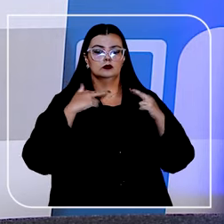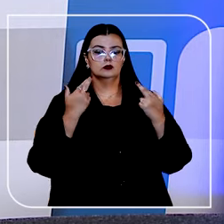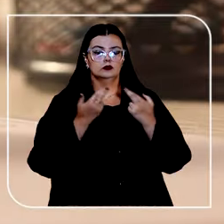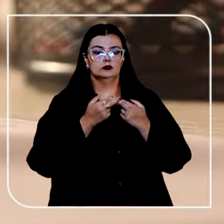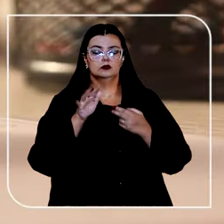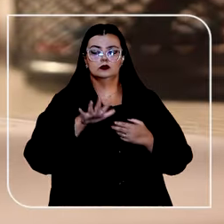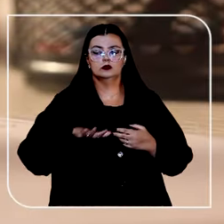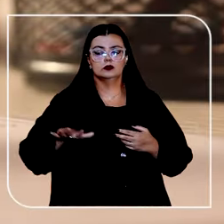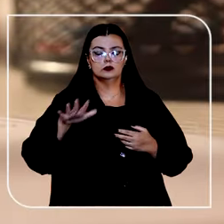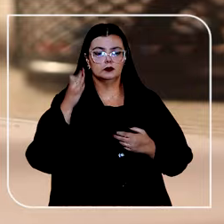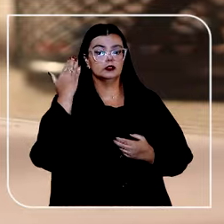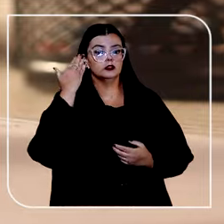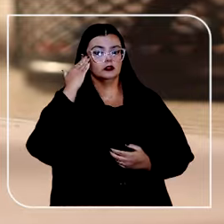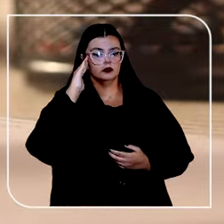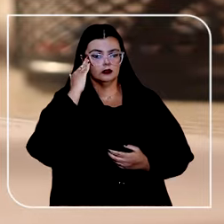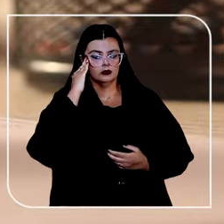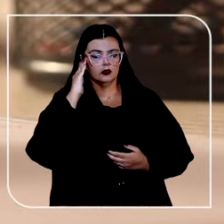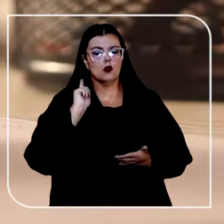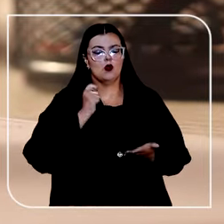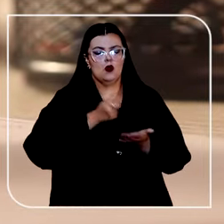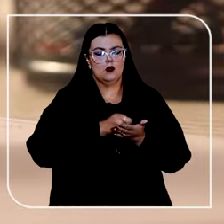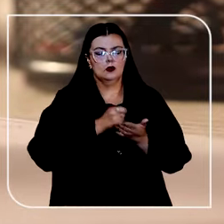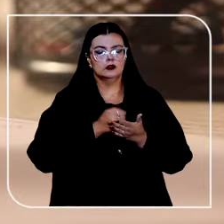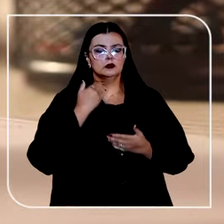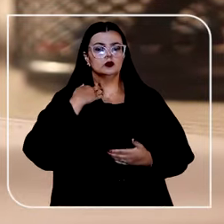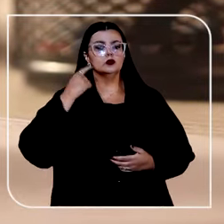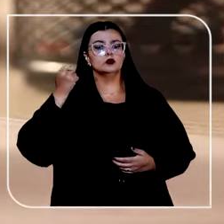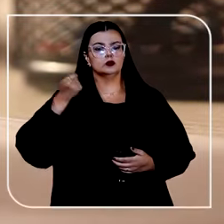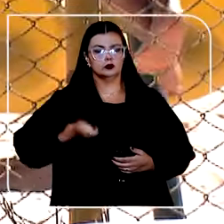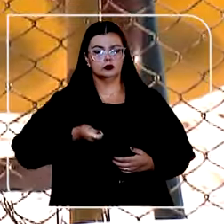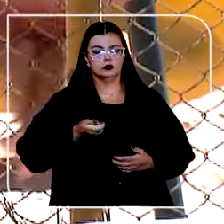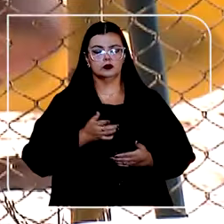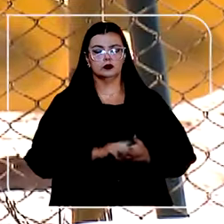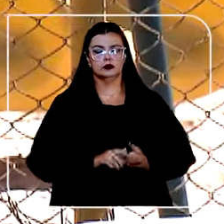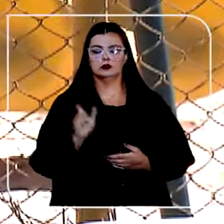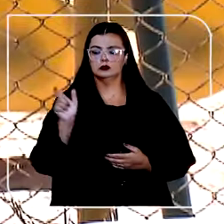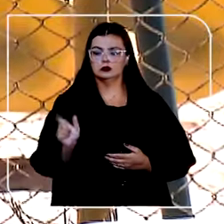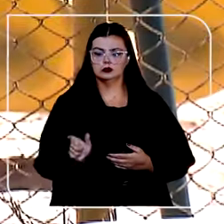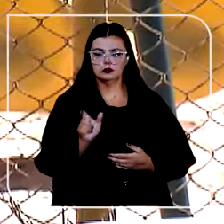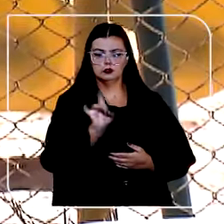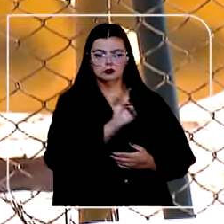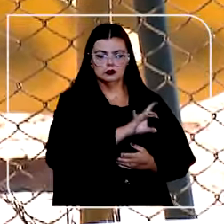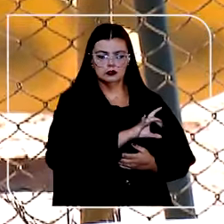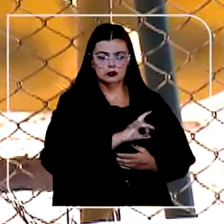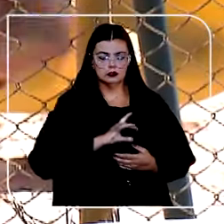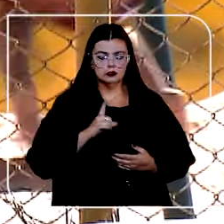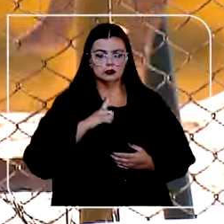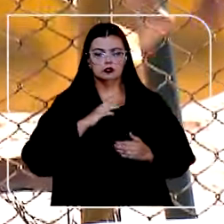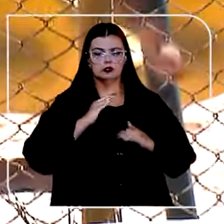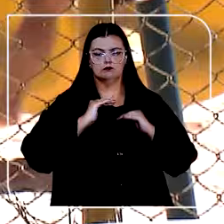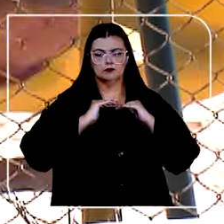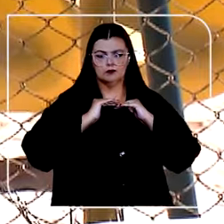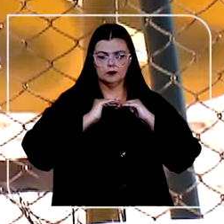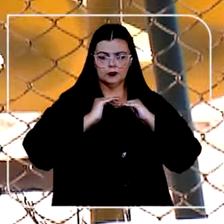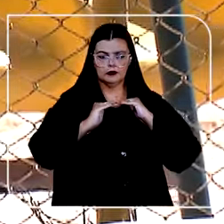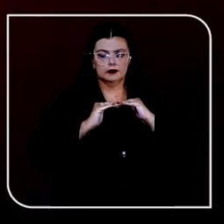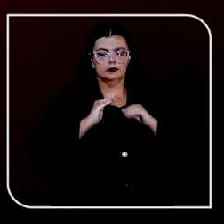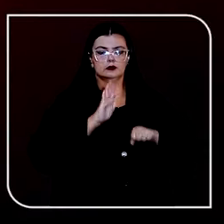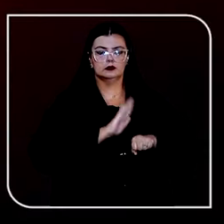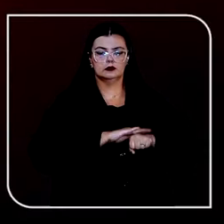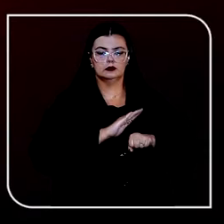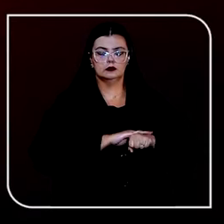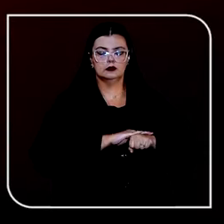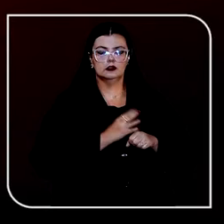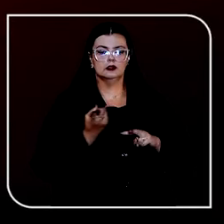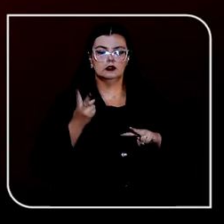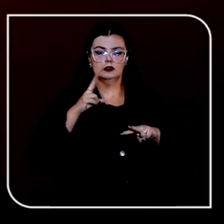turma o colegiado entendeu que é obrigação do juízo fundamentar de maneira individualizada razoável e proporcional